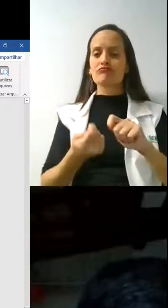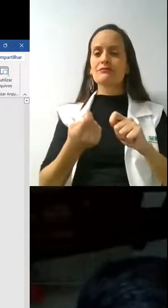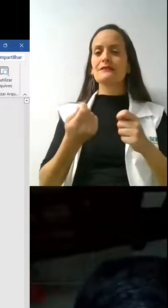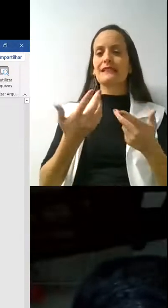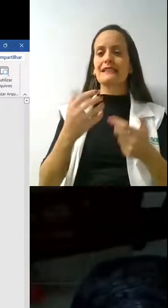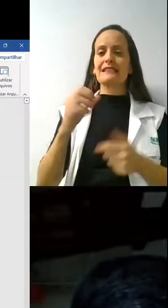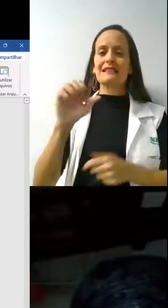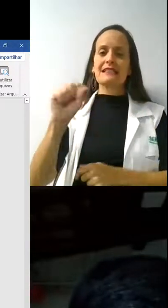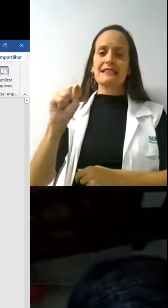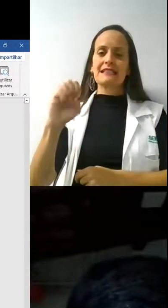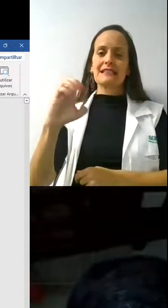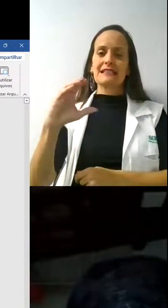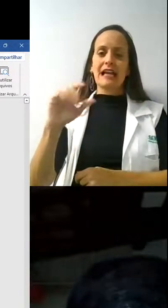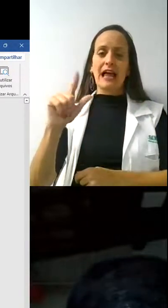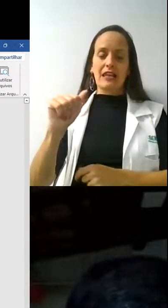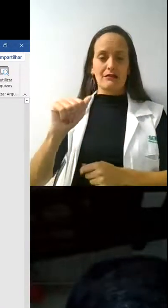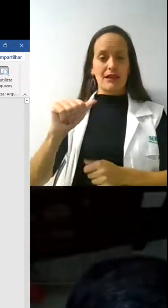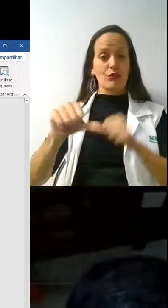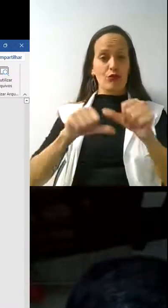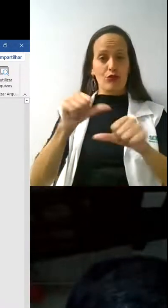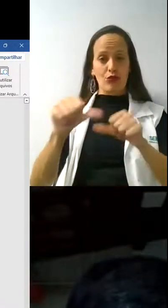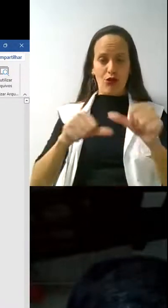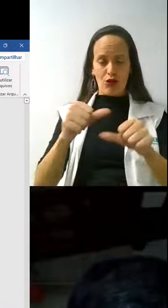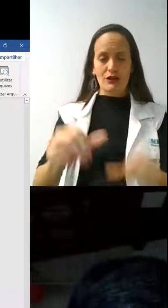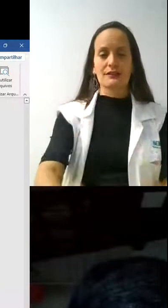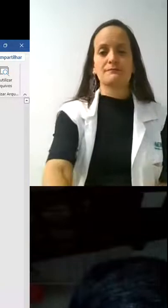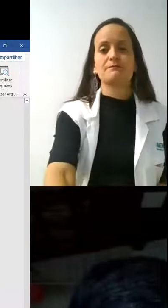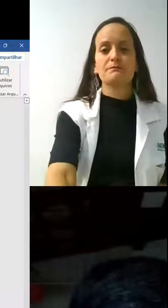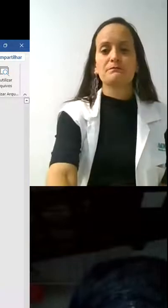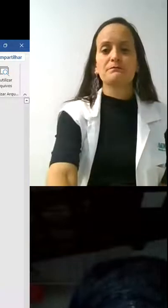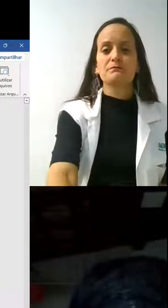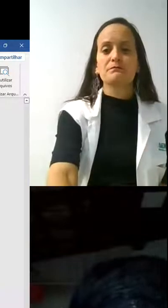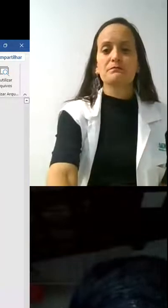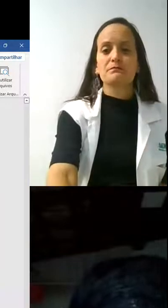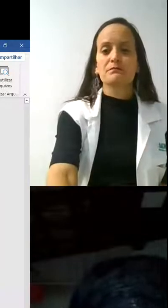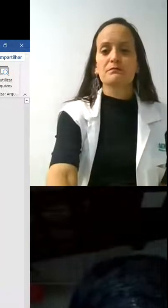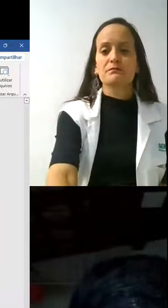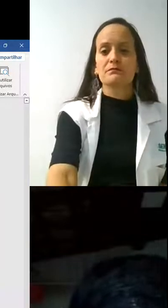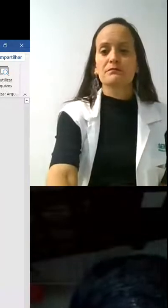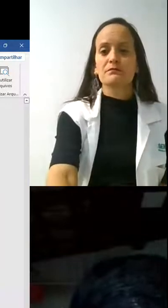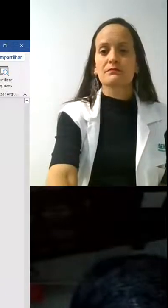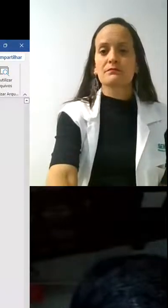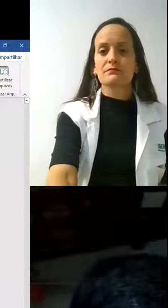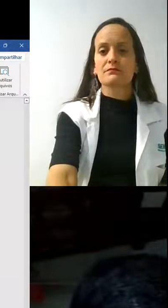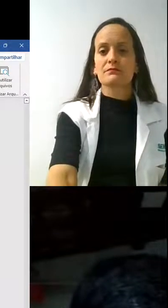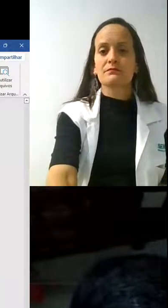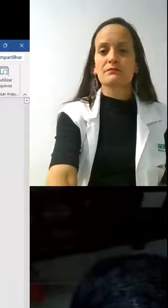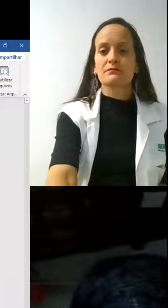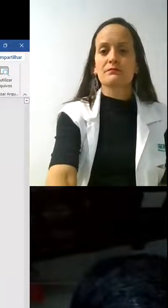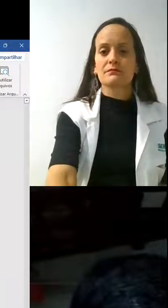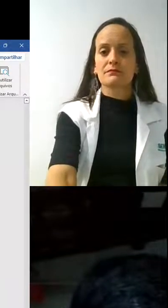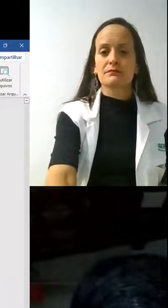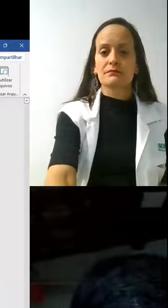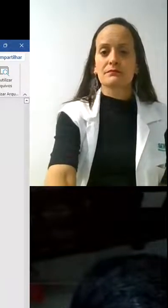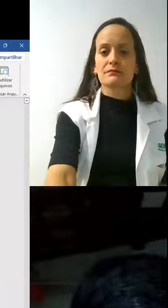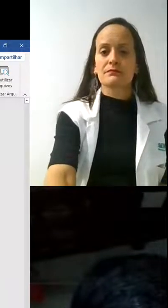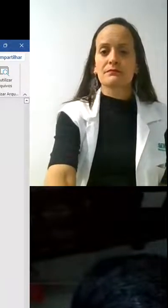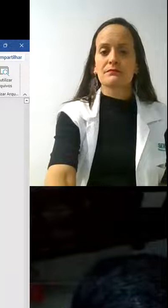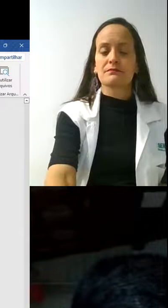e o desafio 4, que é a parte de substituição de itens, né? Que entra mais especificadamente na área de redes,